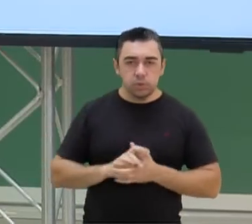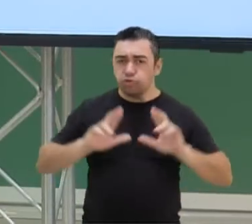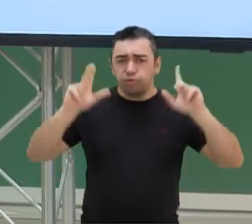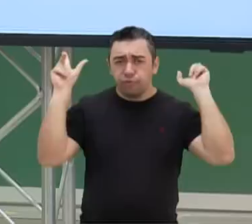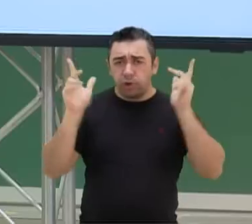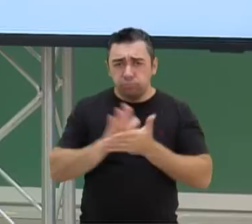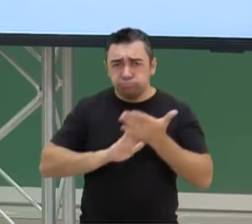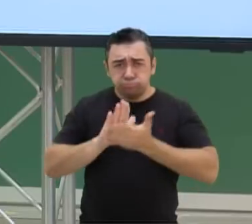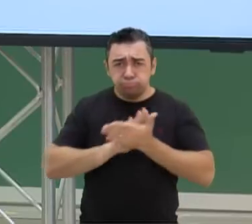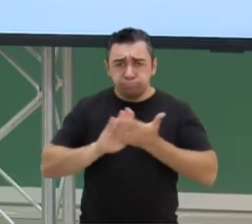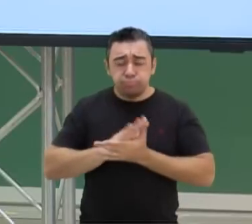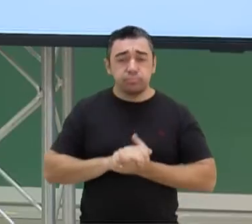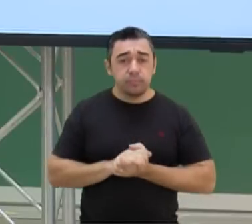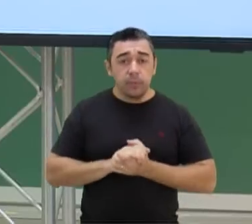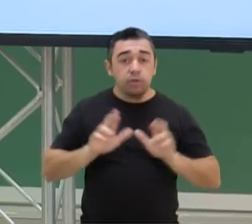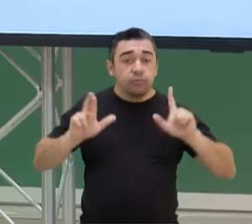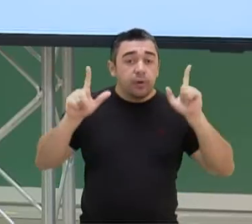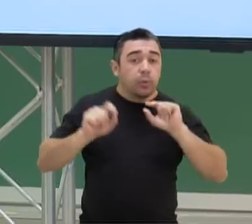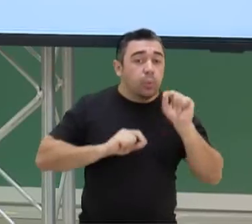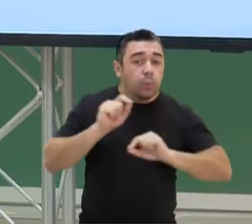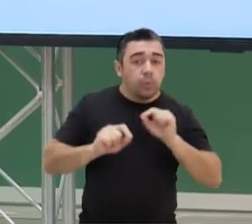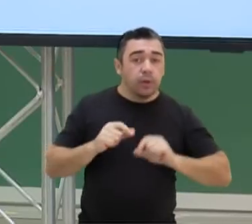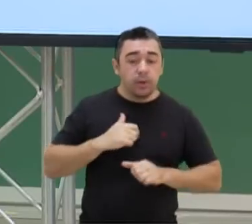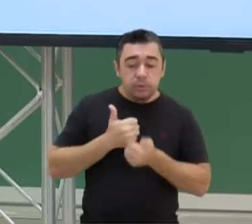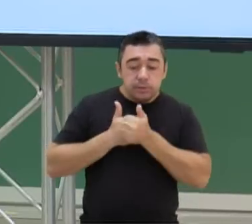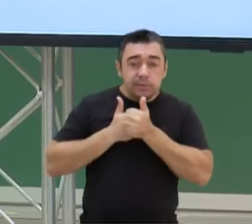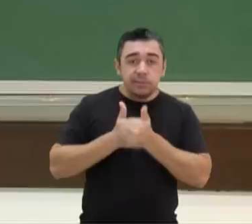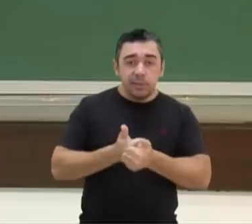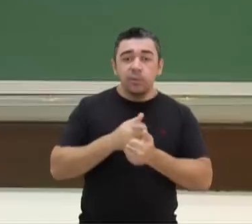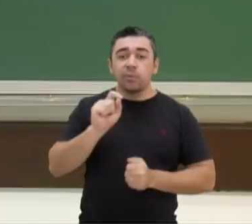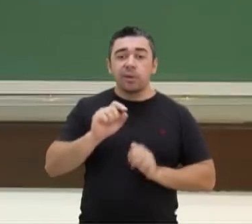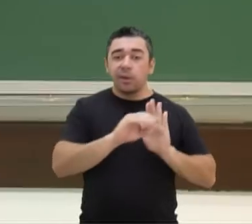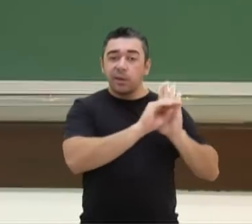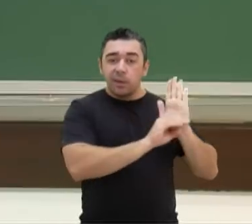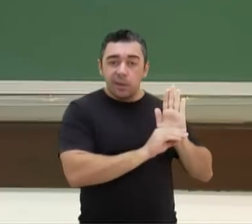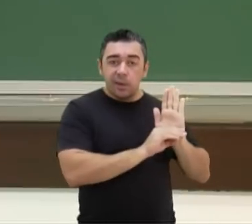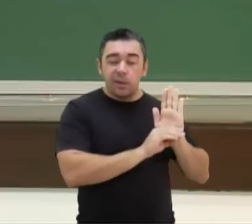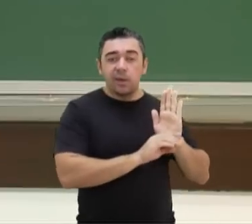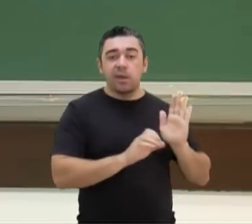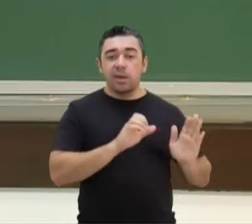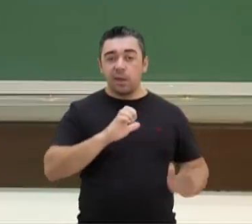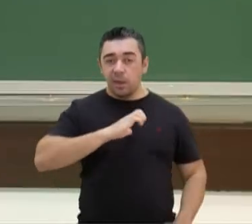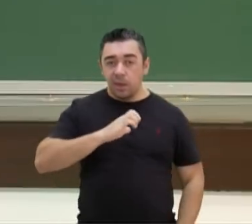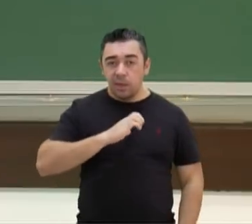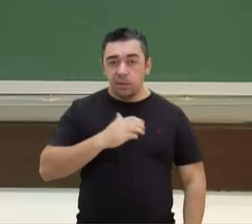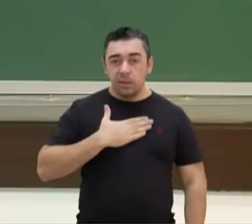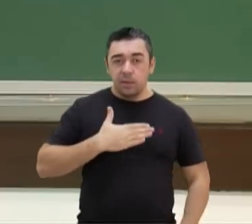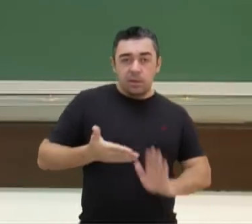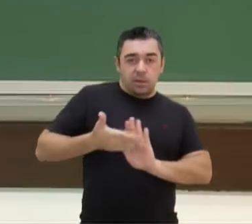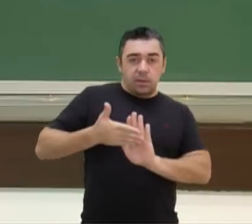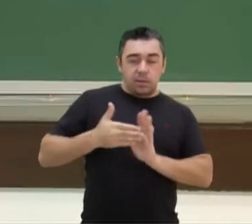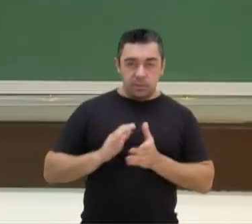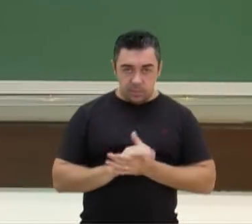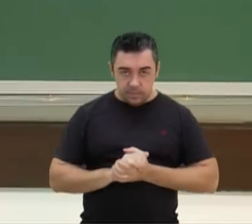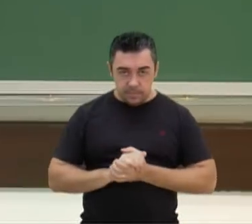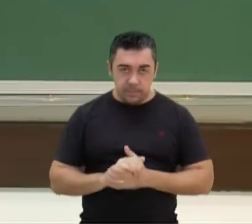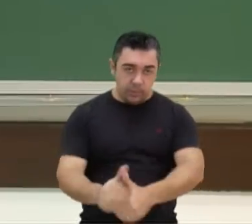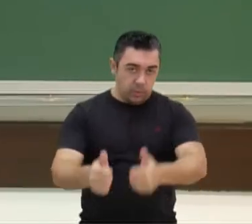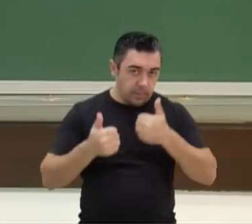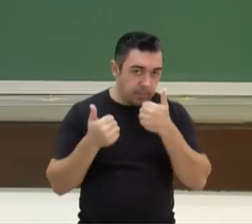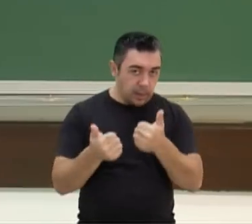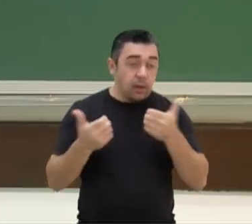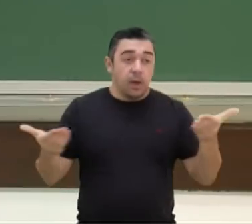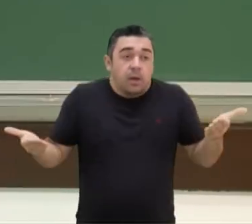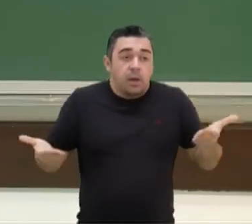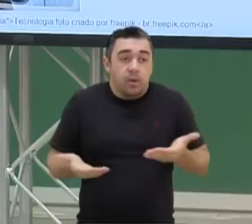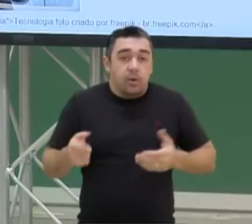nenhuma. O que faz diferença é seguir os princípios éticos daquela religião que você se propõe. Muito bem, chegou